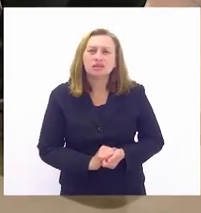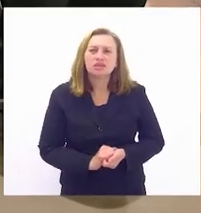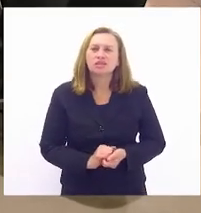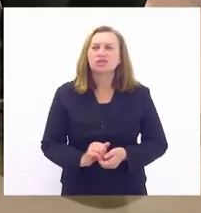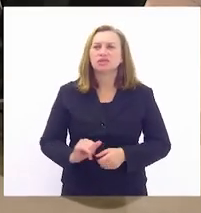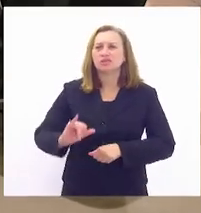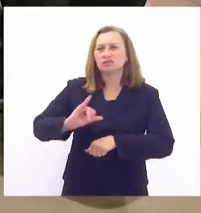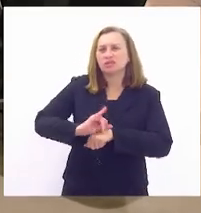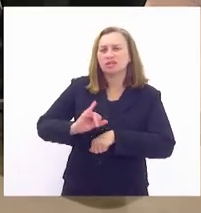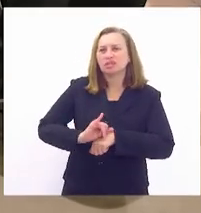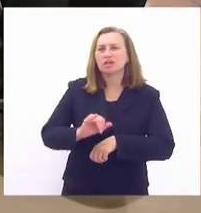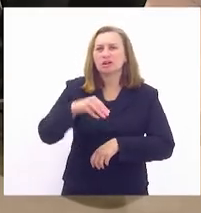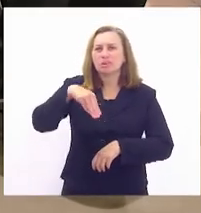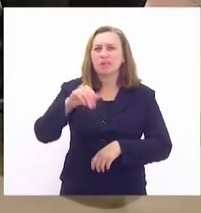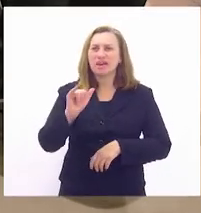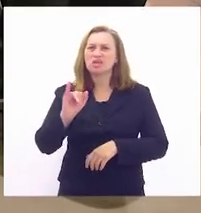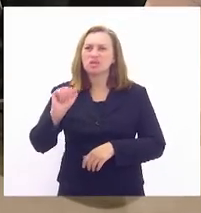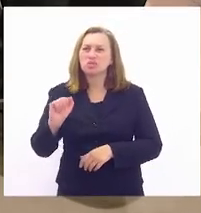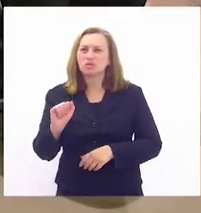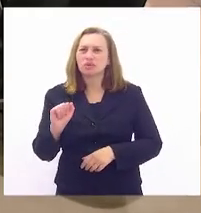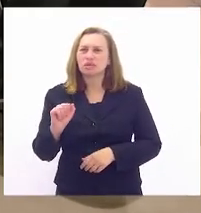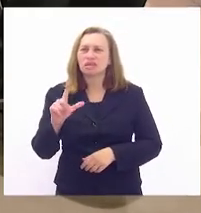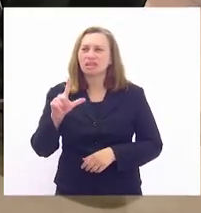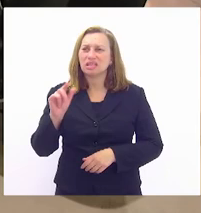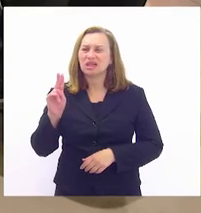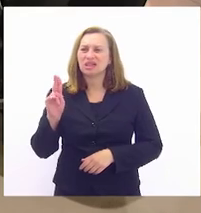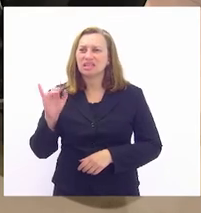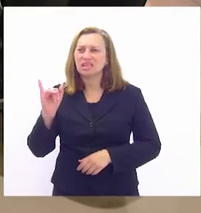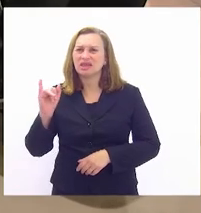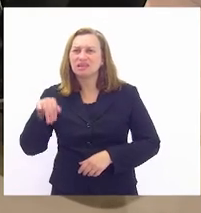Redonda, Márcio Lins.